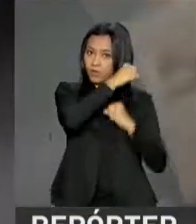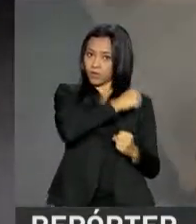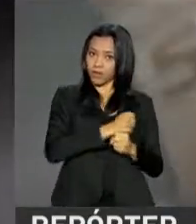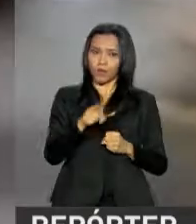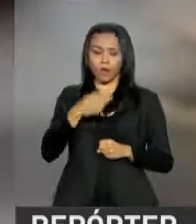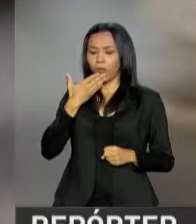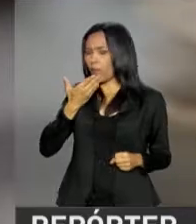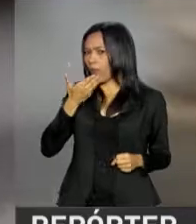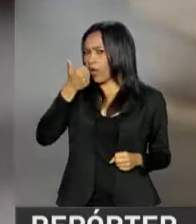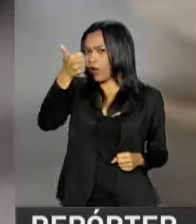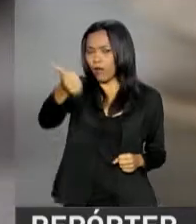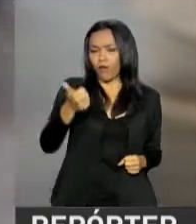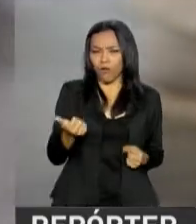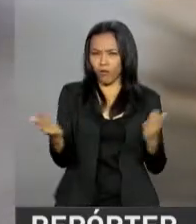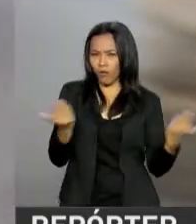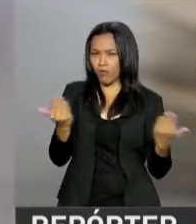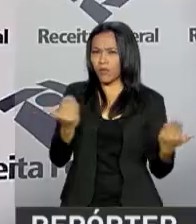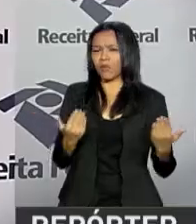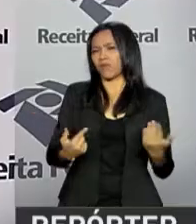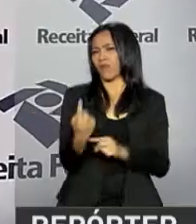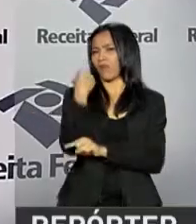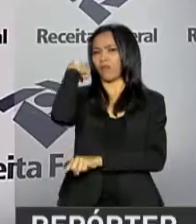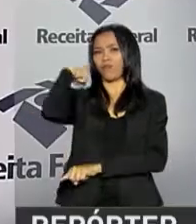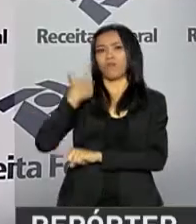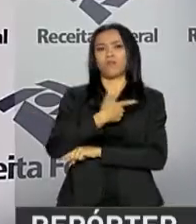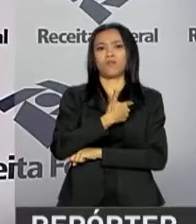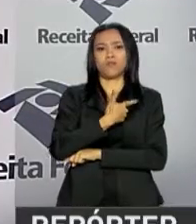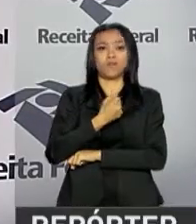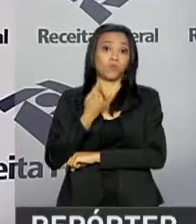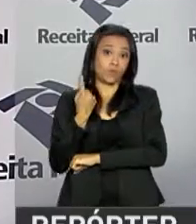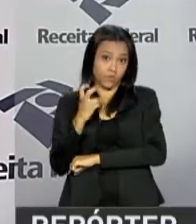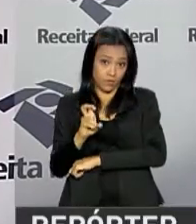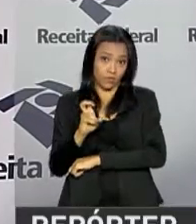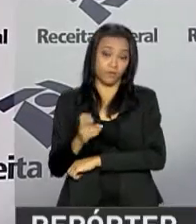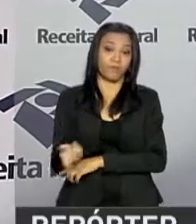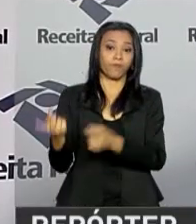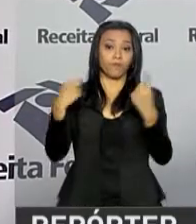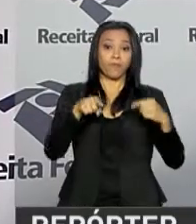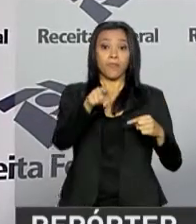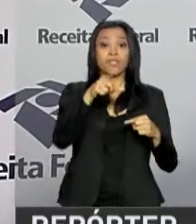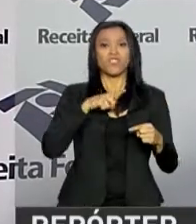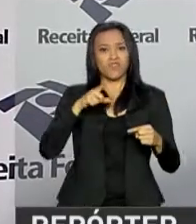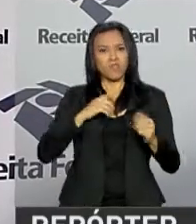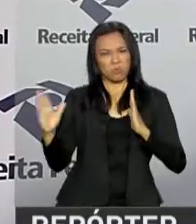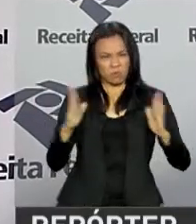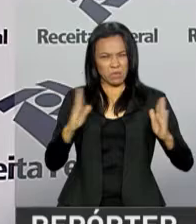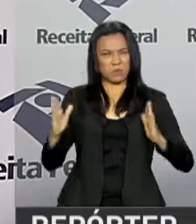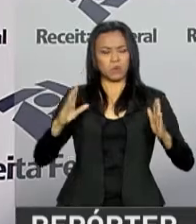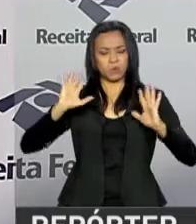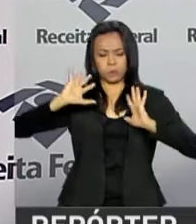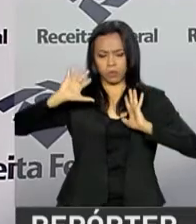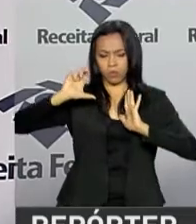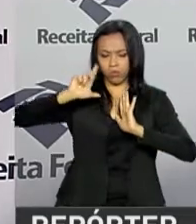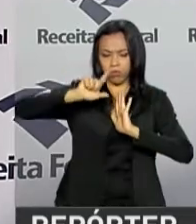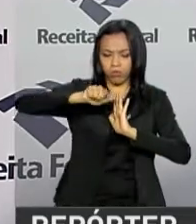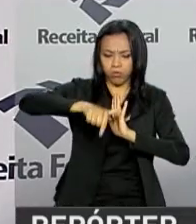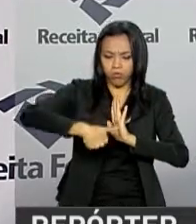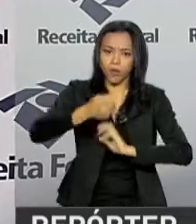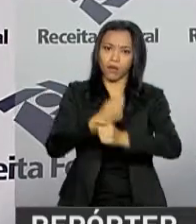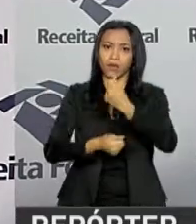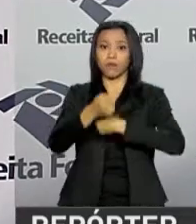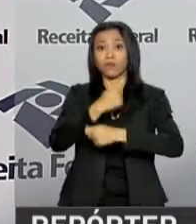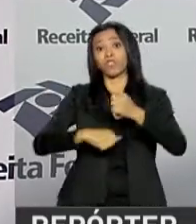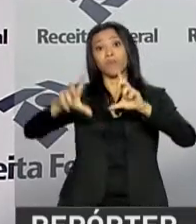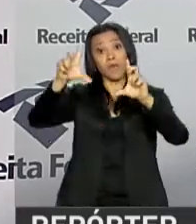melhor resultado desde 2015. Nós tivemos um longo período recessivo. Nesse período recessivo, nós tivemos uma diminuição do produto